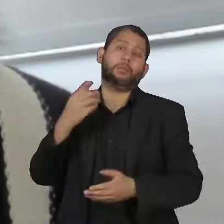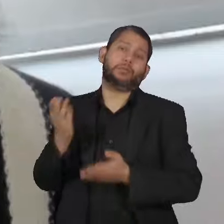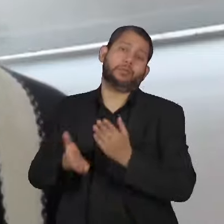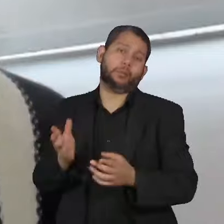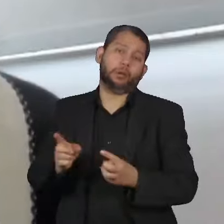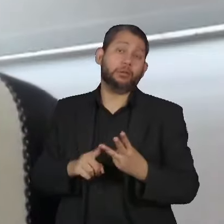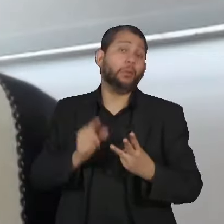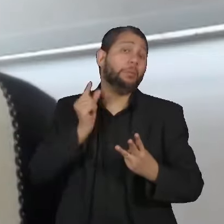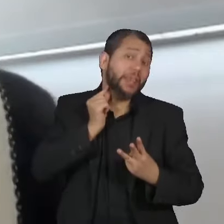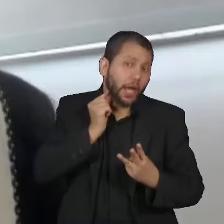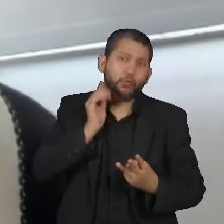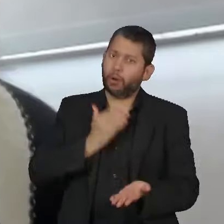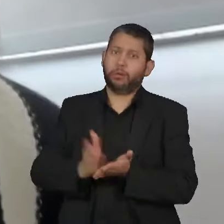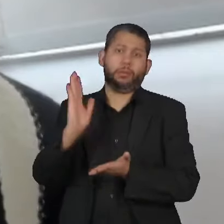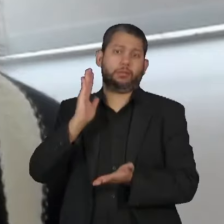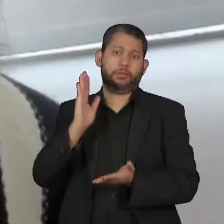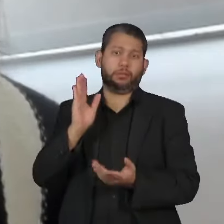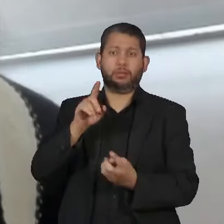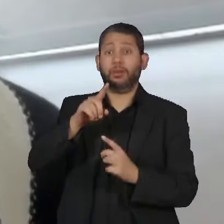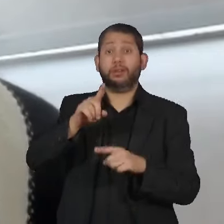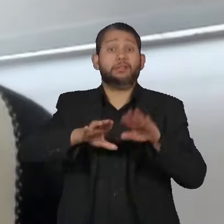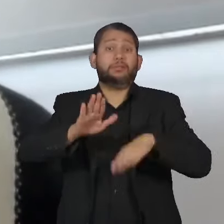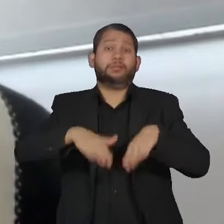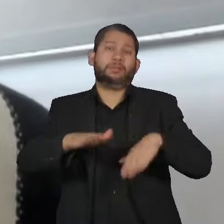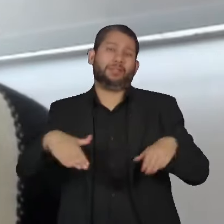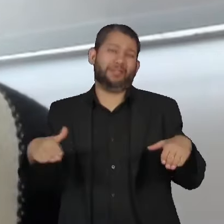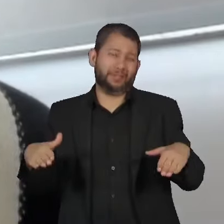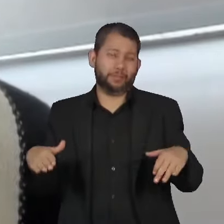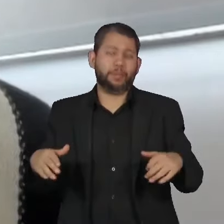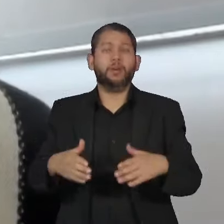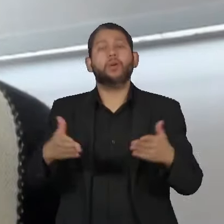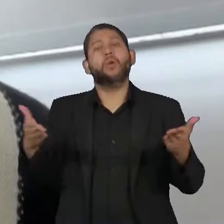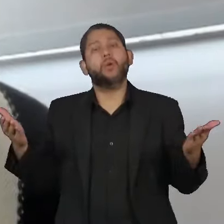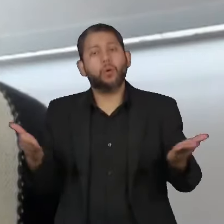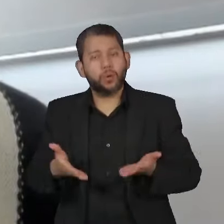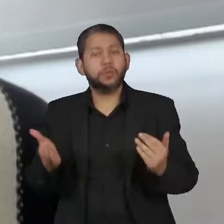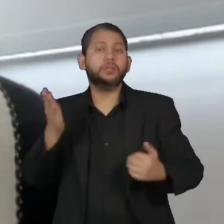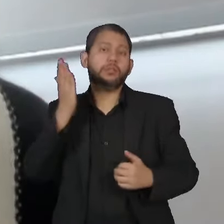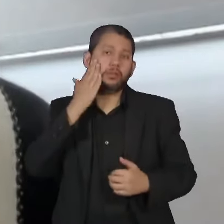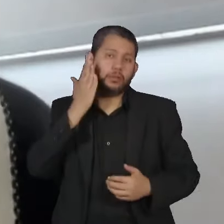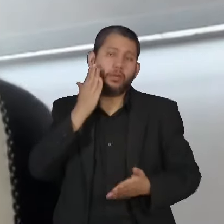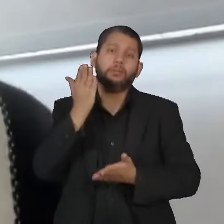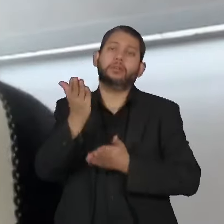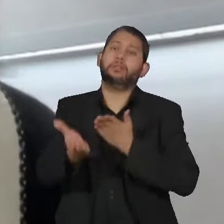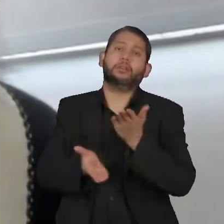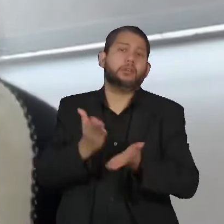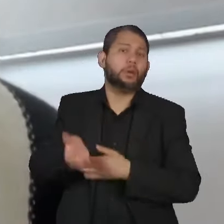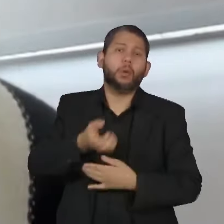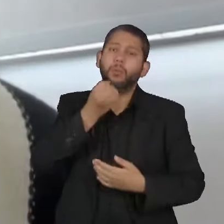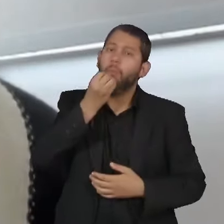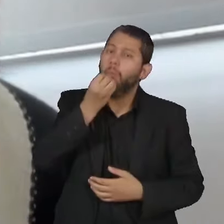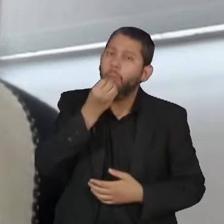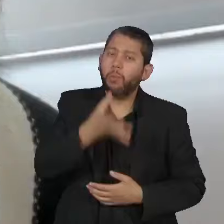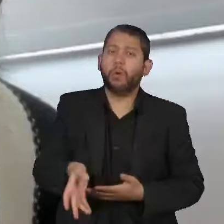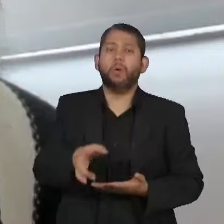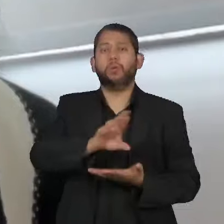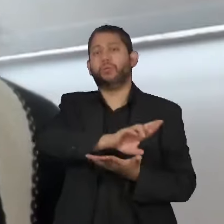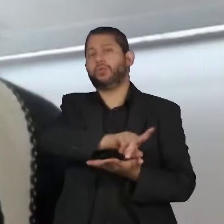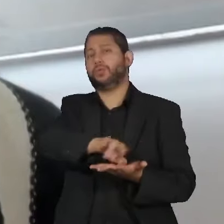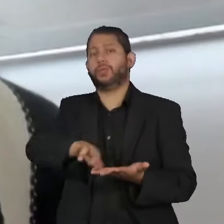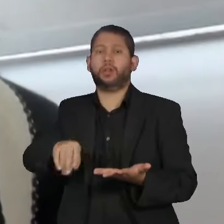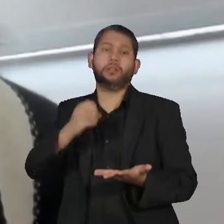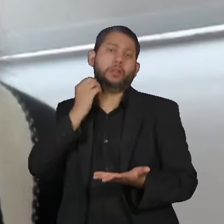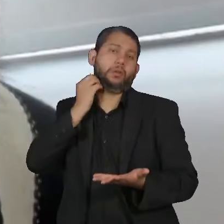eu trato de pronto. Mas a imensa maioria das vezes, hoje a gente tem uma expectativa de tratamento muito boa para todos os subtipos de